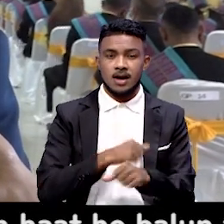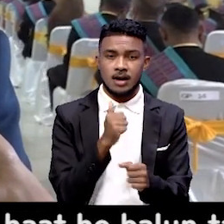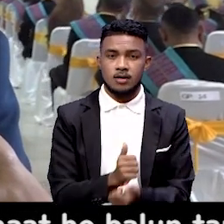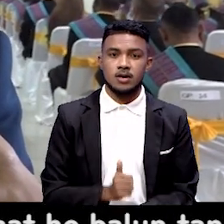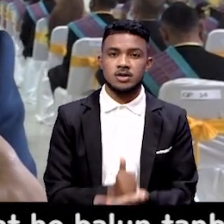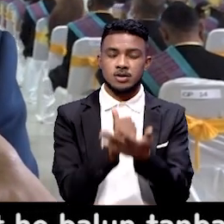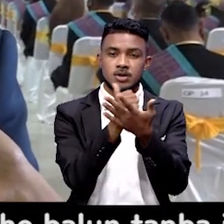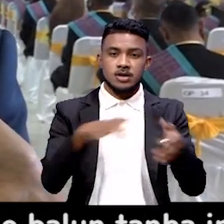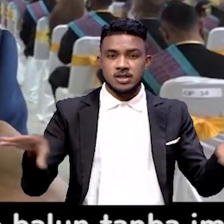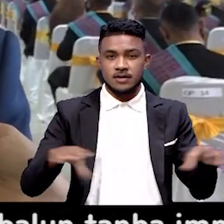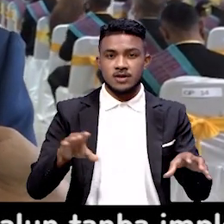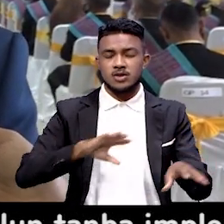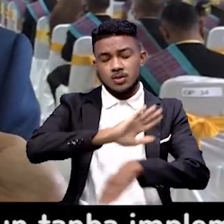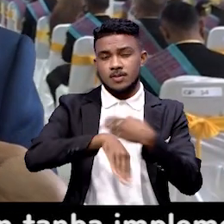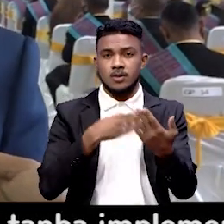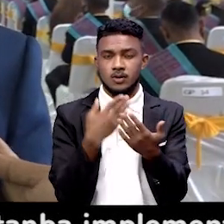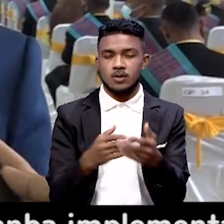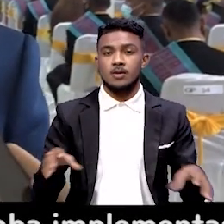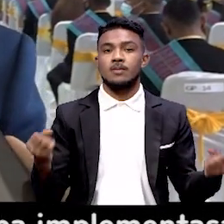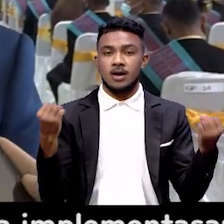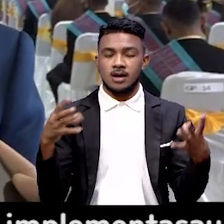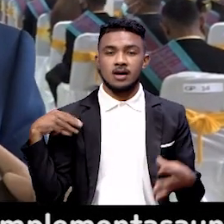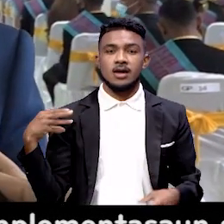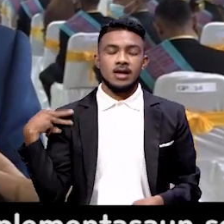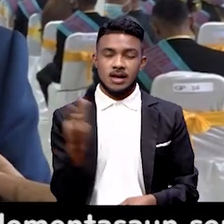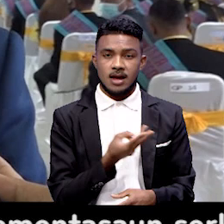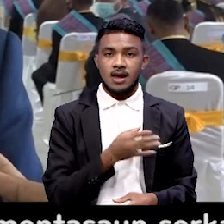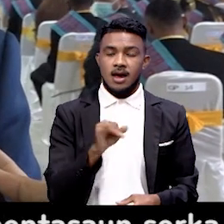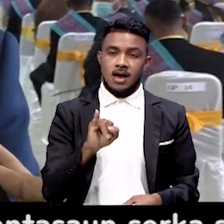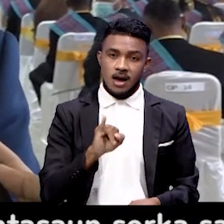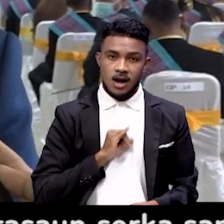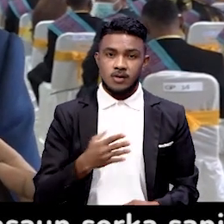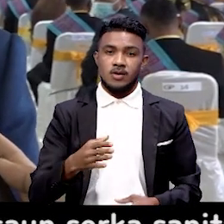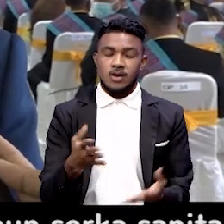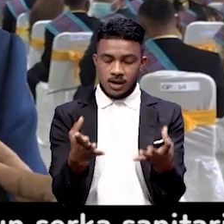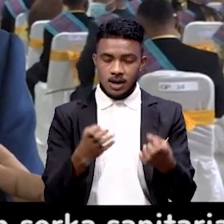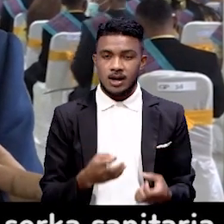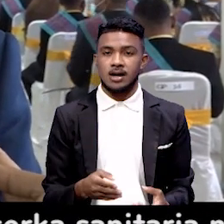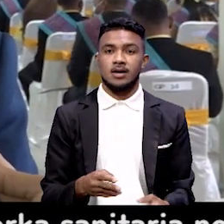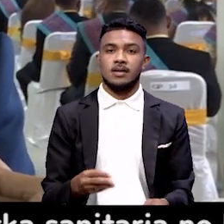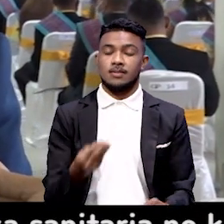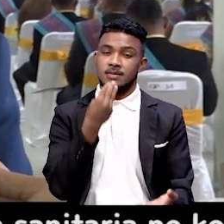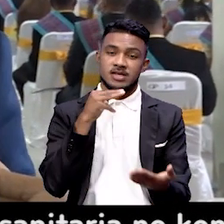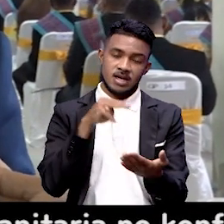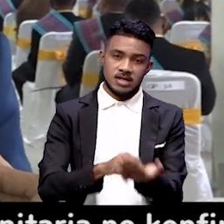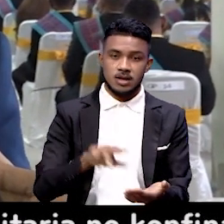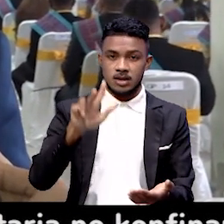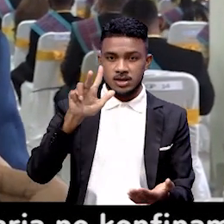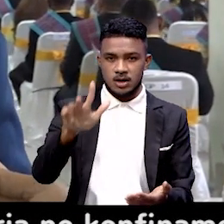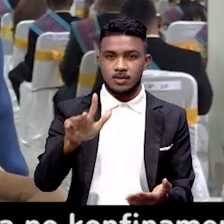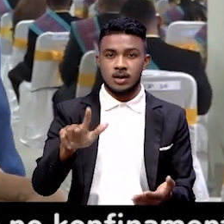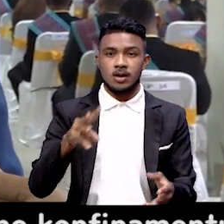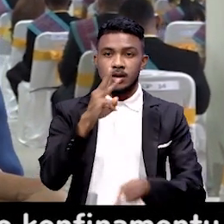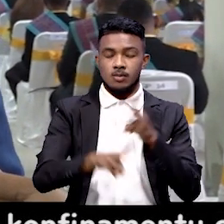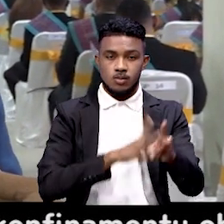ho di halo servisu sosial barak. Ida ne mahawa kara kloka ser ni hanoi. I mensajen terseru nebe mahawa kara hato basira katak mundu